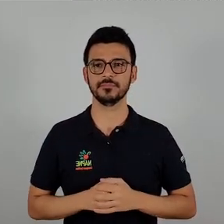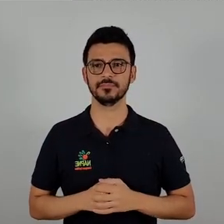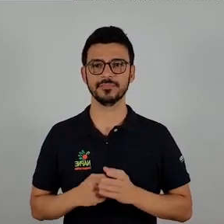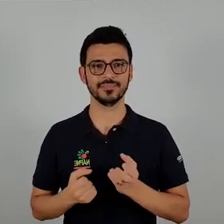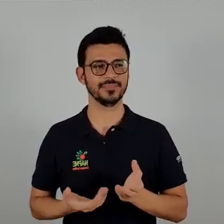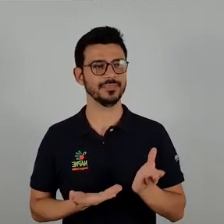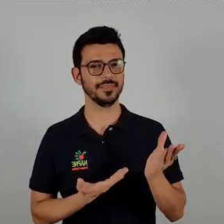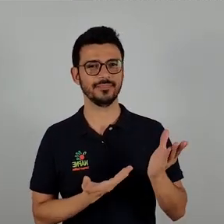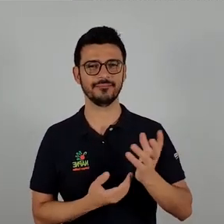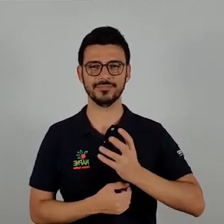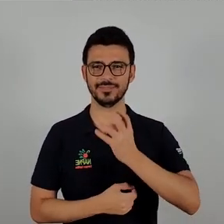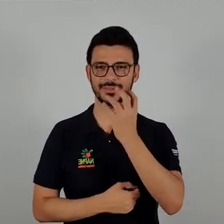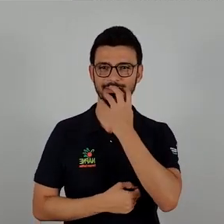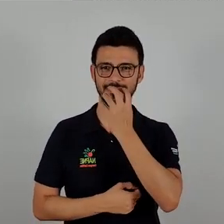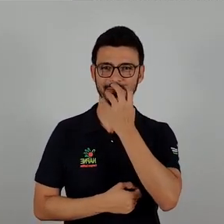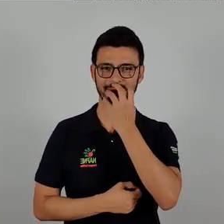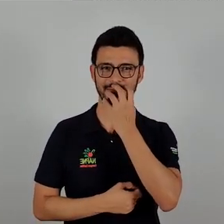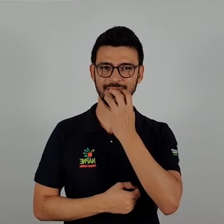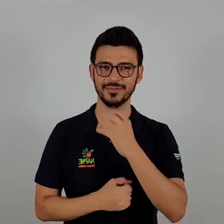Perfeito.